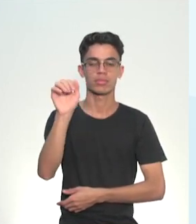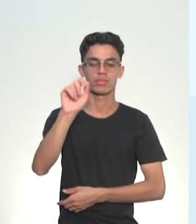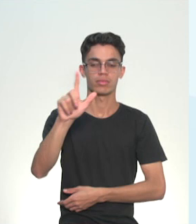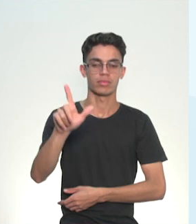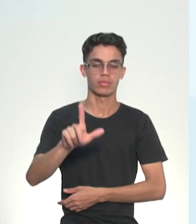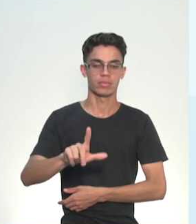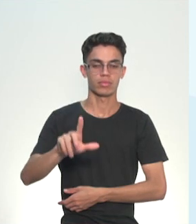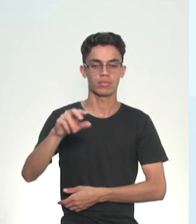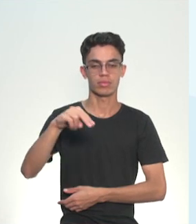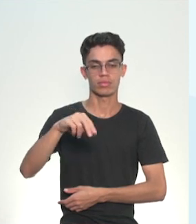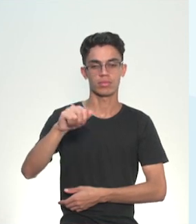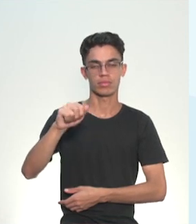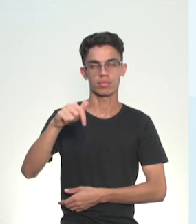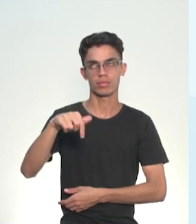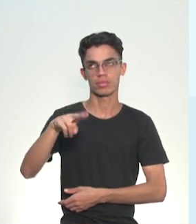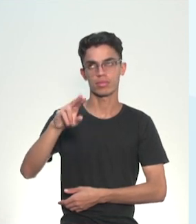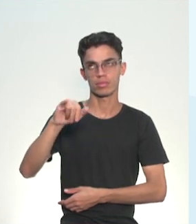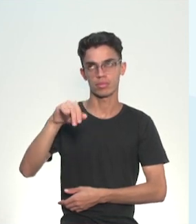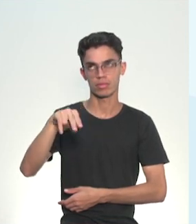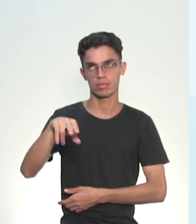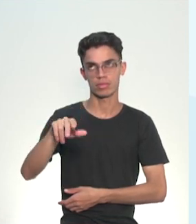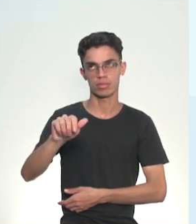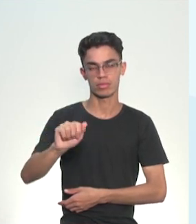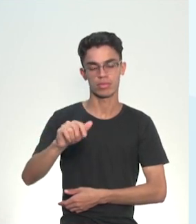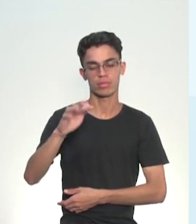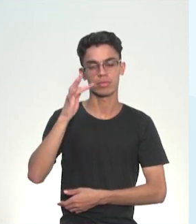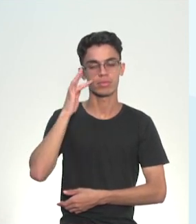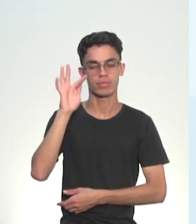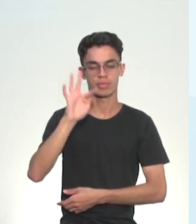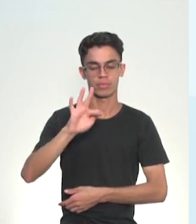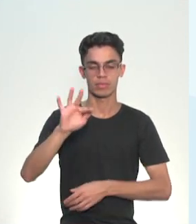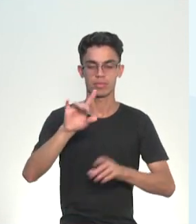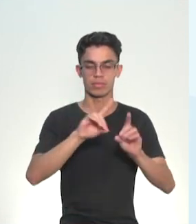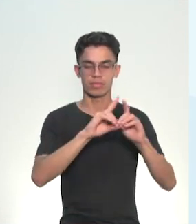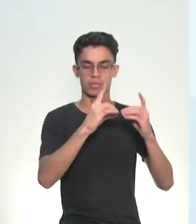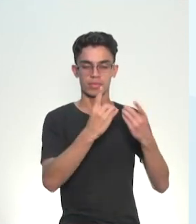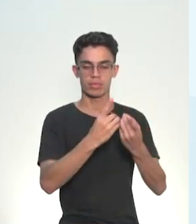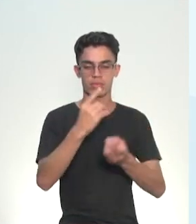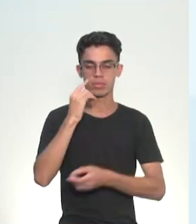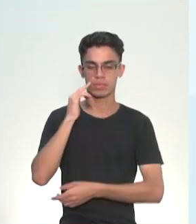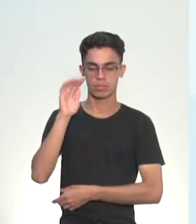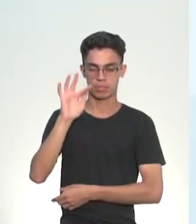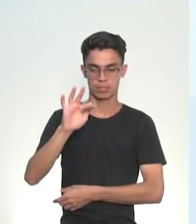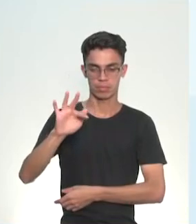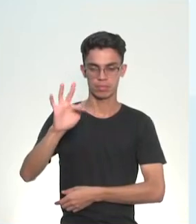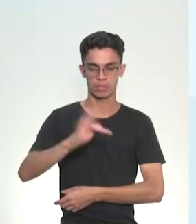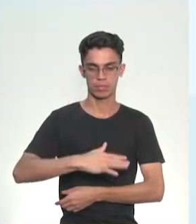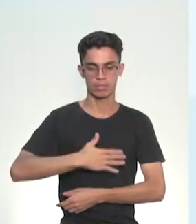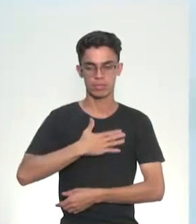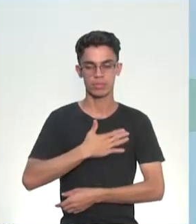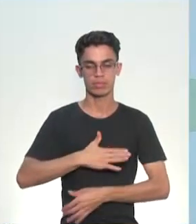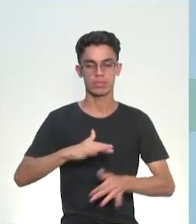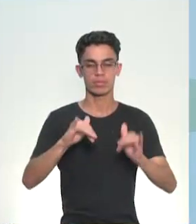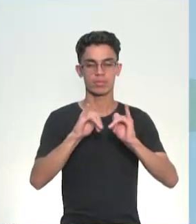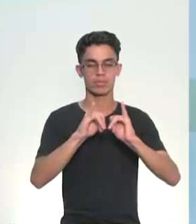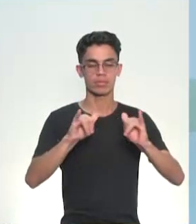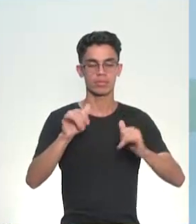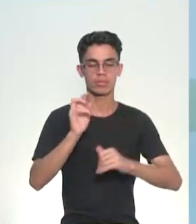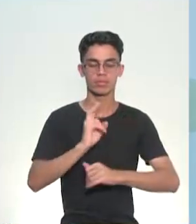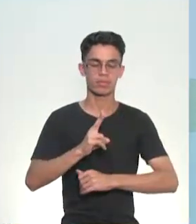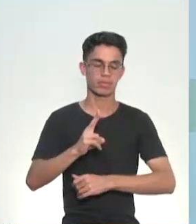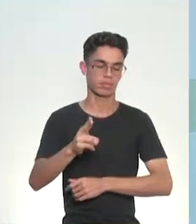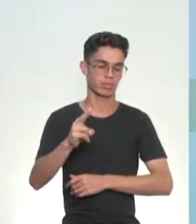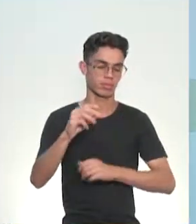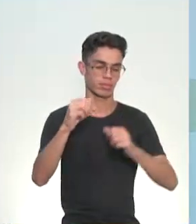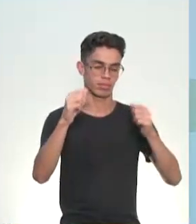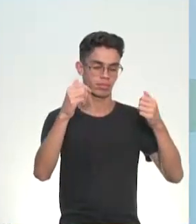na Guiana Francesa como departamento francês. Eu sempre gosto de falar e destacar isso toda vez que aparece a Guiana Francesa,